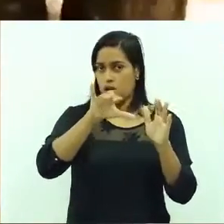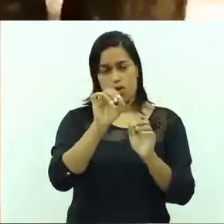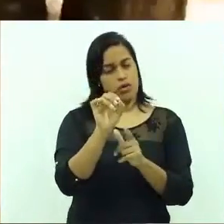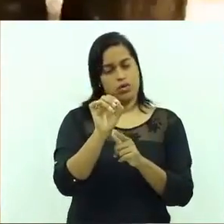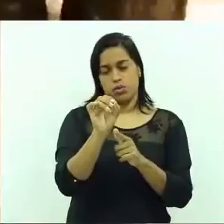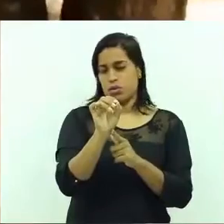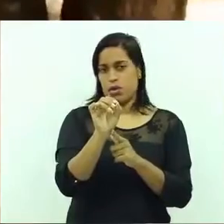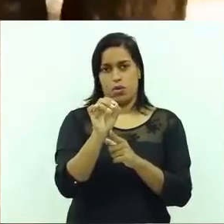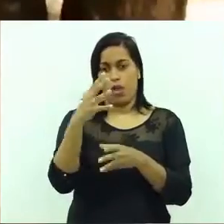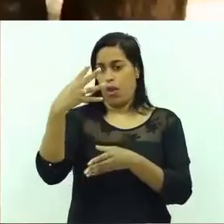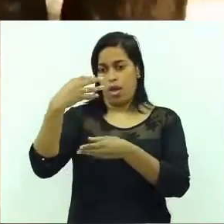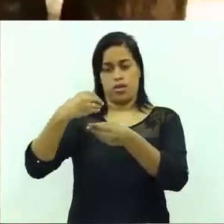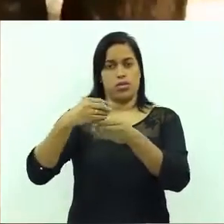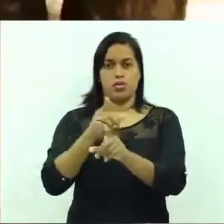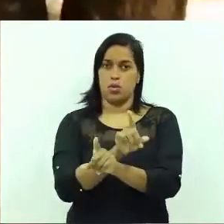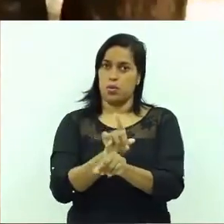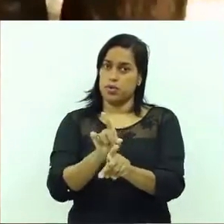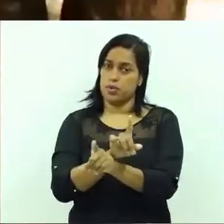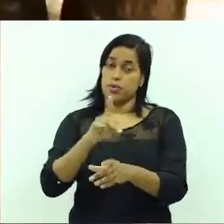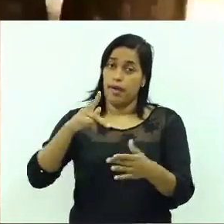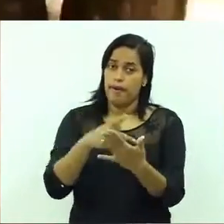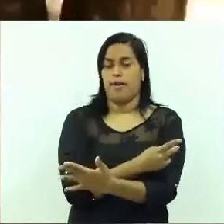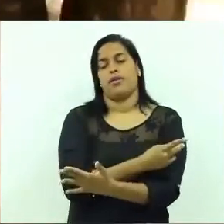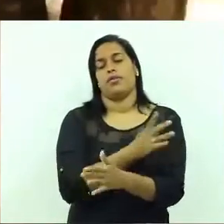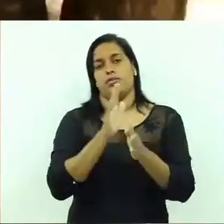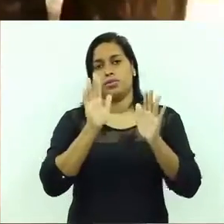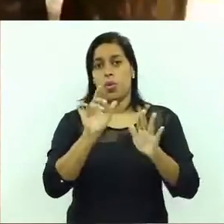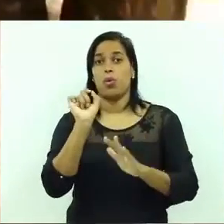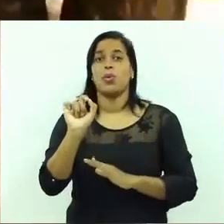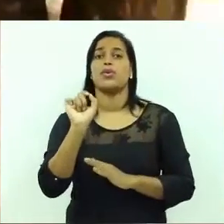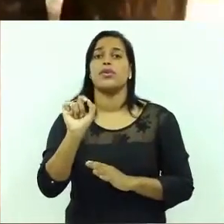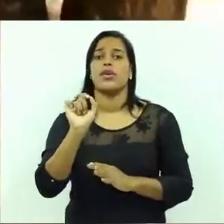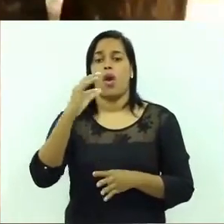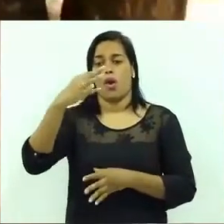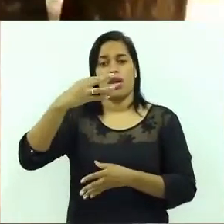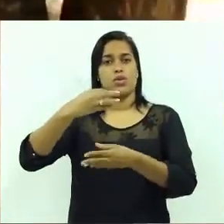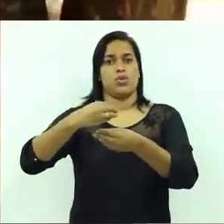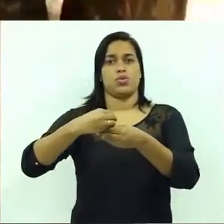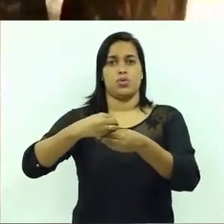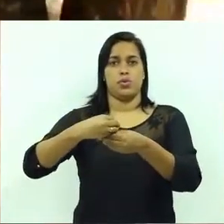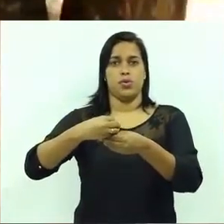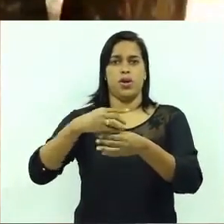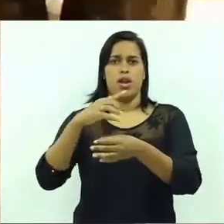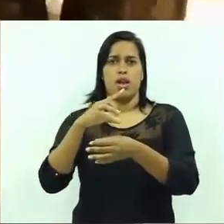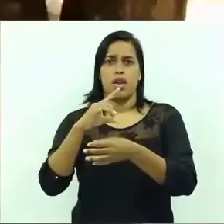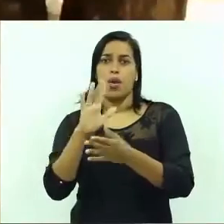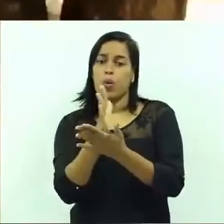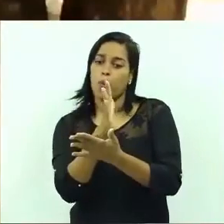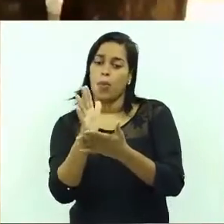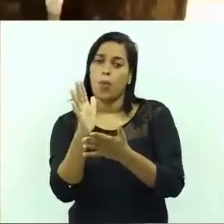plano de negócio. Errado, completamente errado. E para dar o exemplo disso,